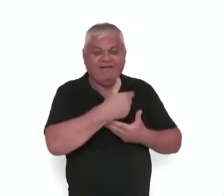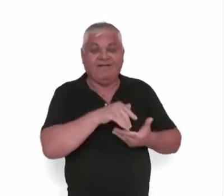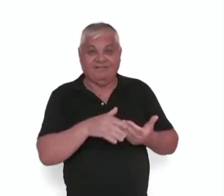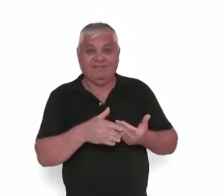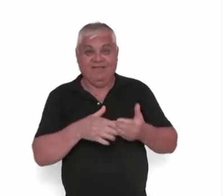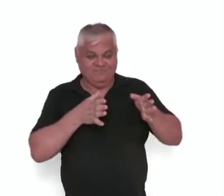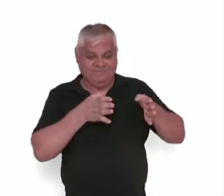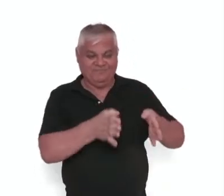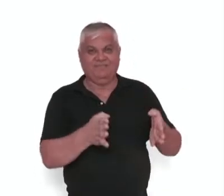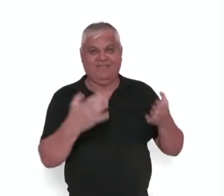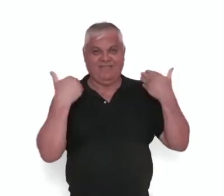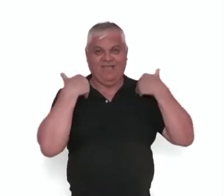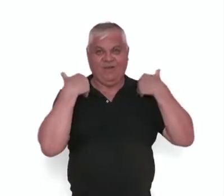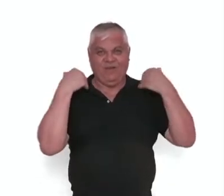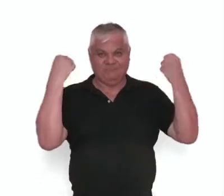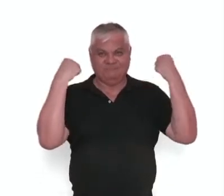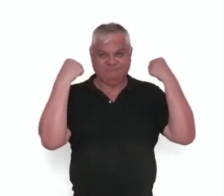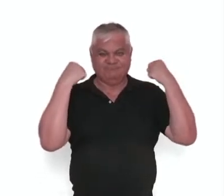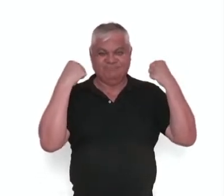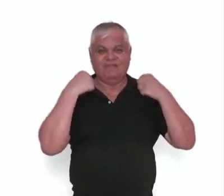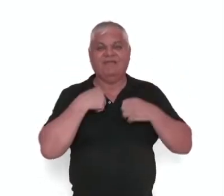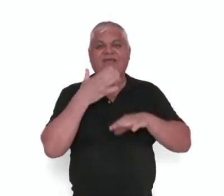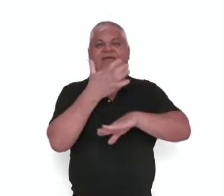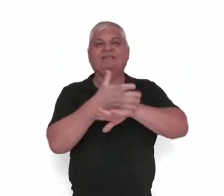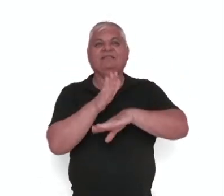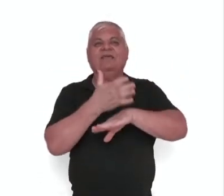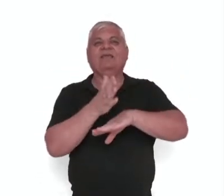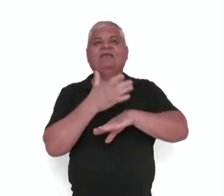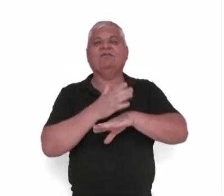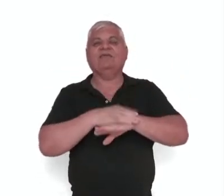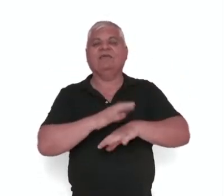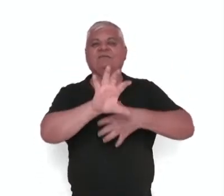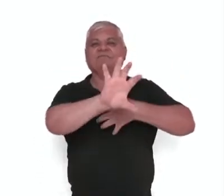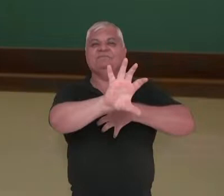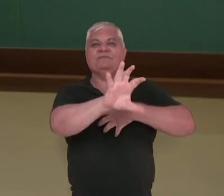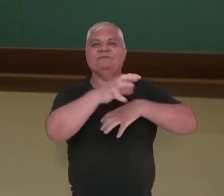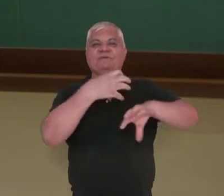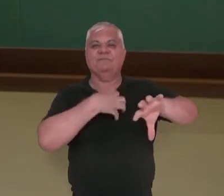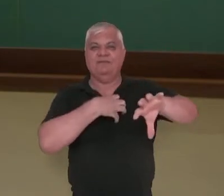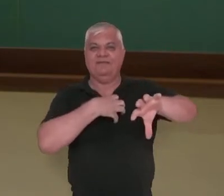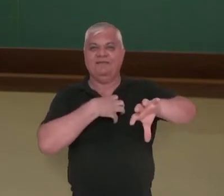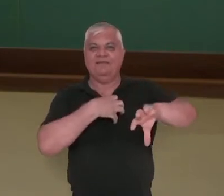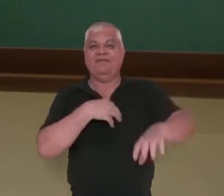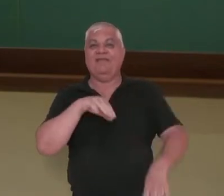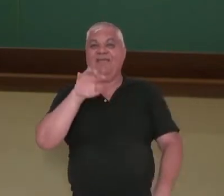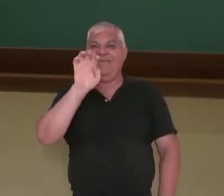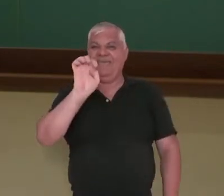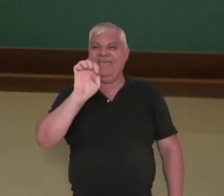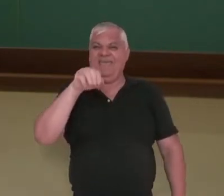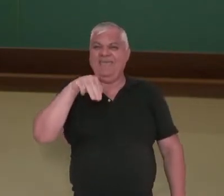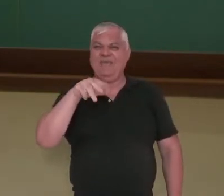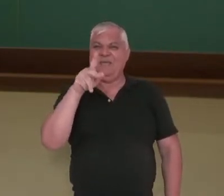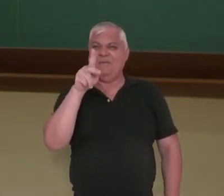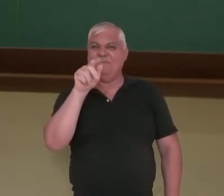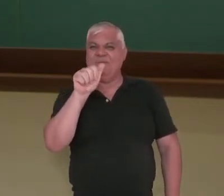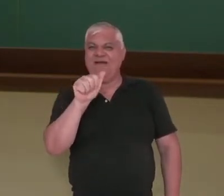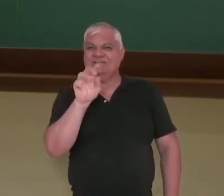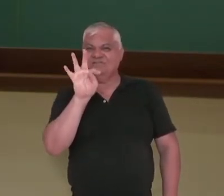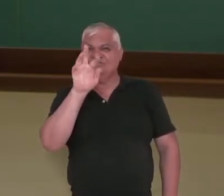física, estamos aprendendo a exercitar a empatia. E, professora, que palavrinha é